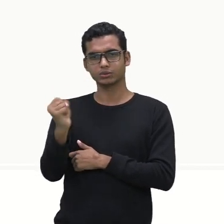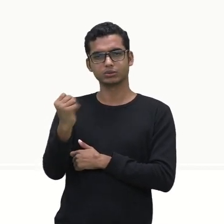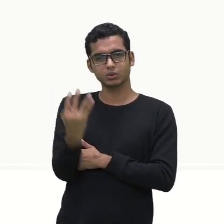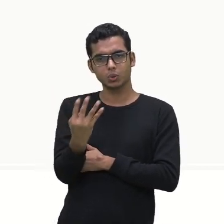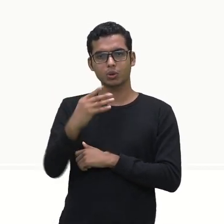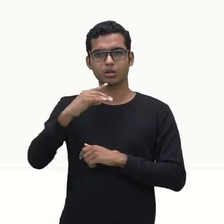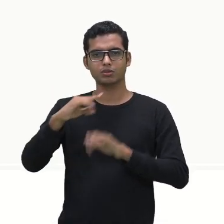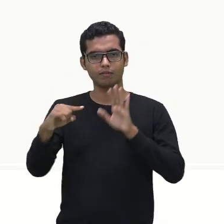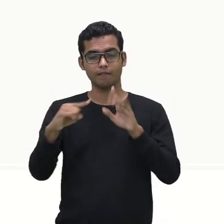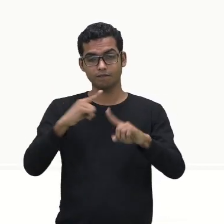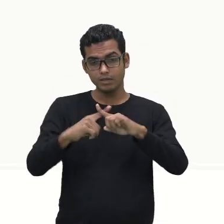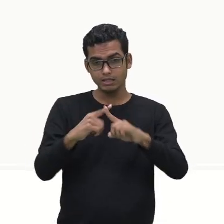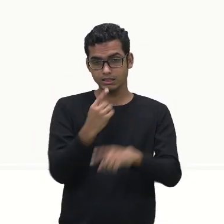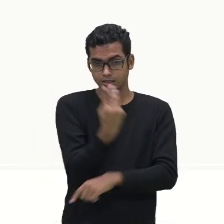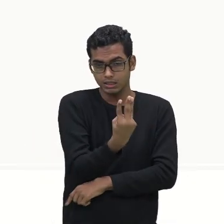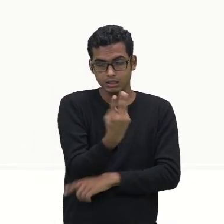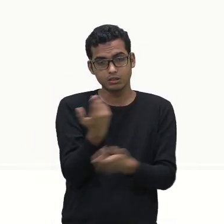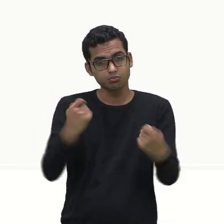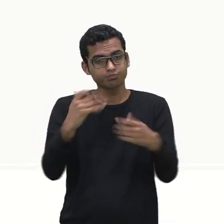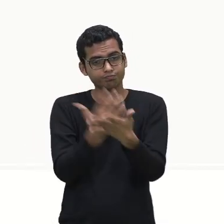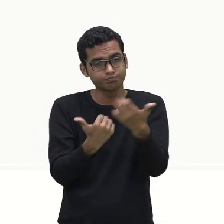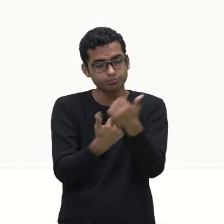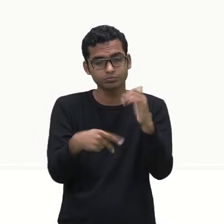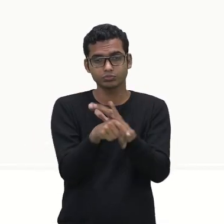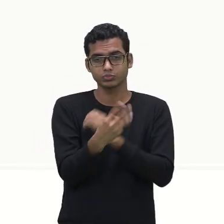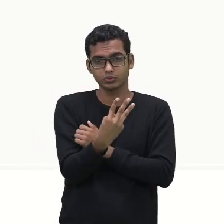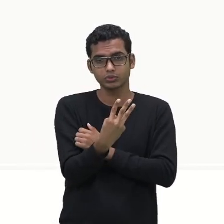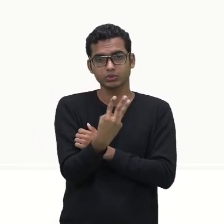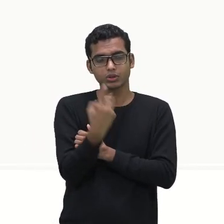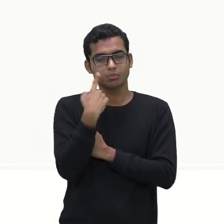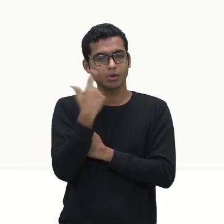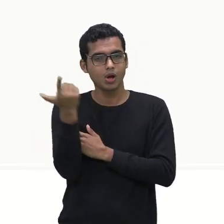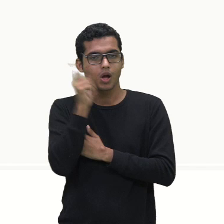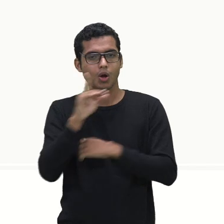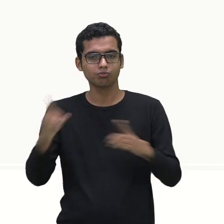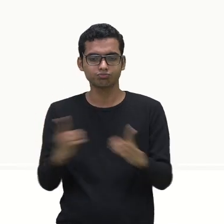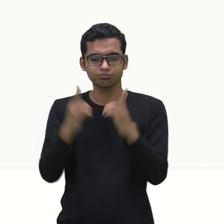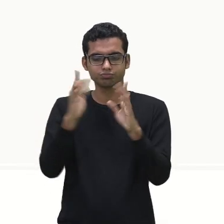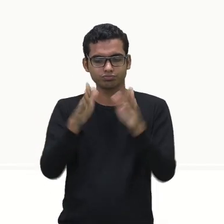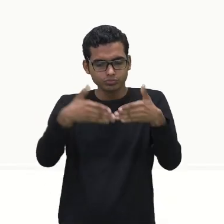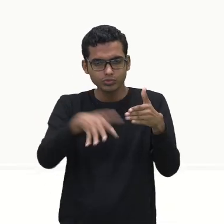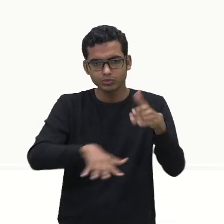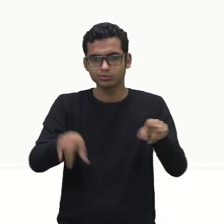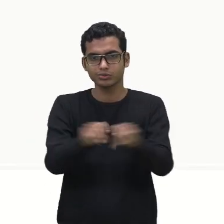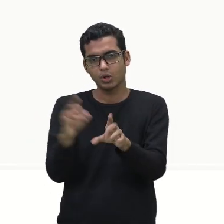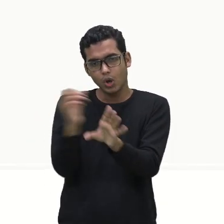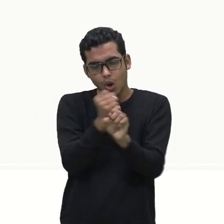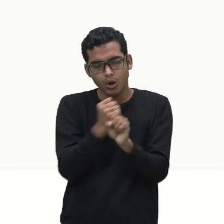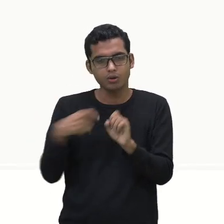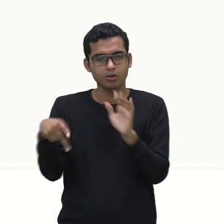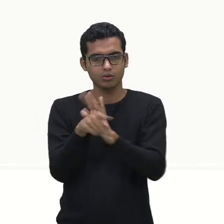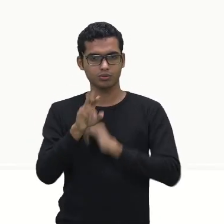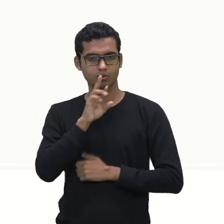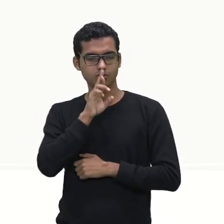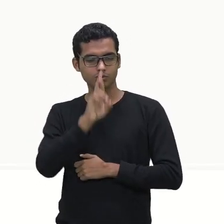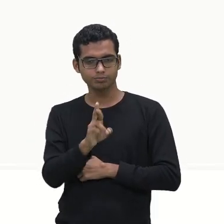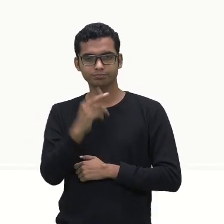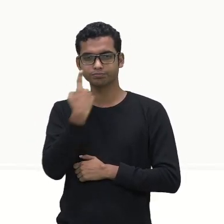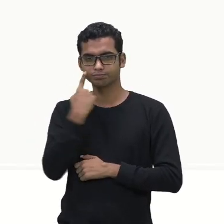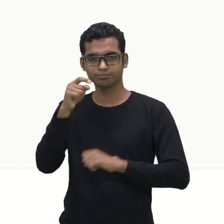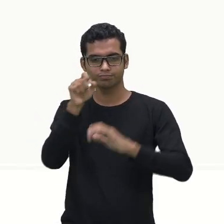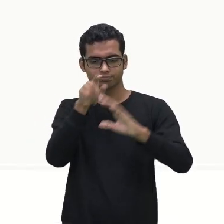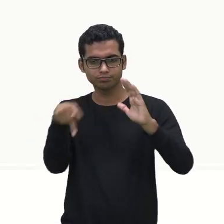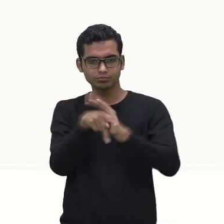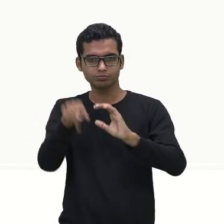Se precisar, a gente substitui por 3, só para efeitos didáticos, né? E a gente calcula, então, essa área, tá?